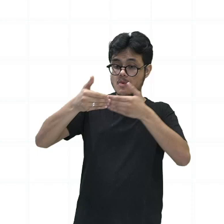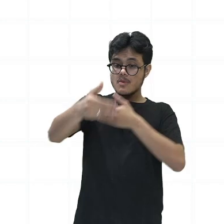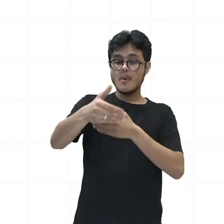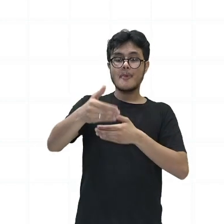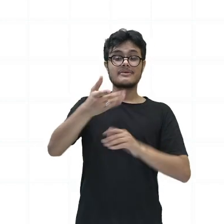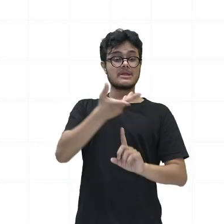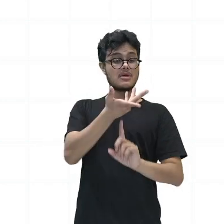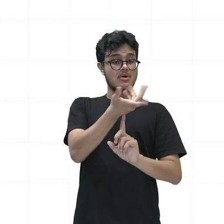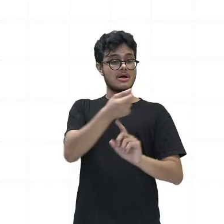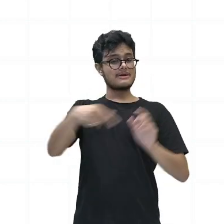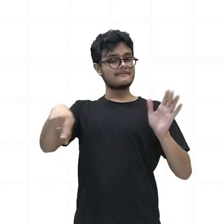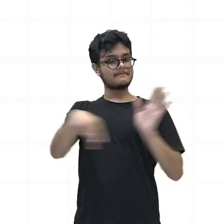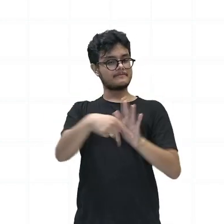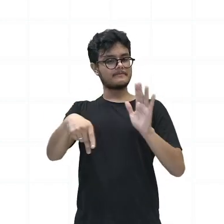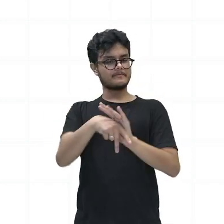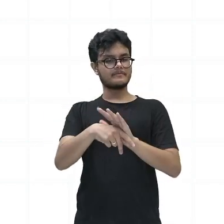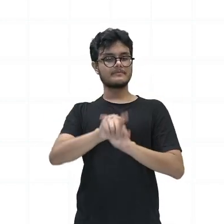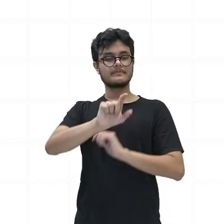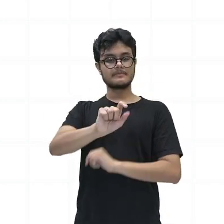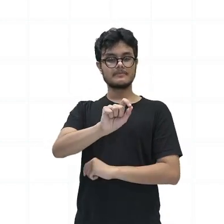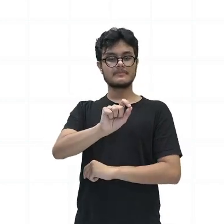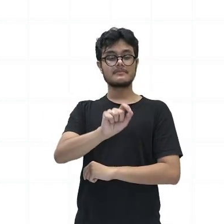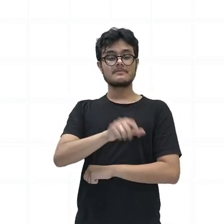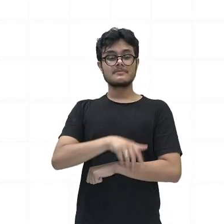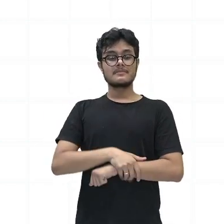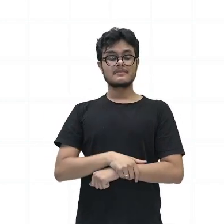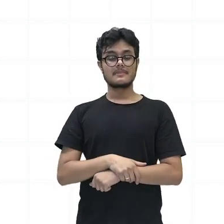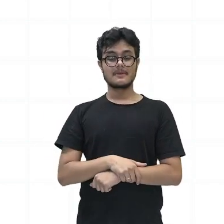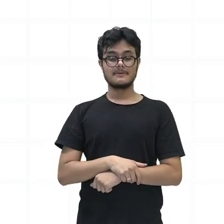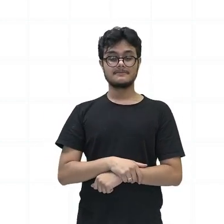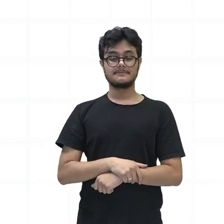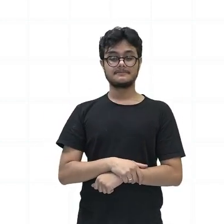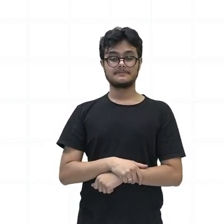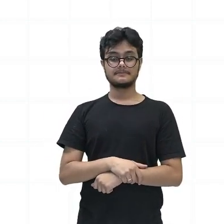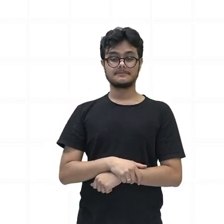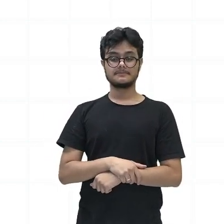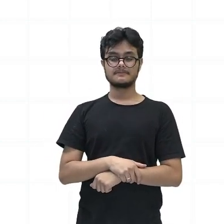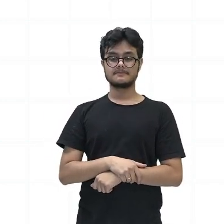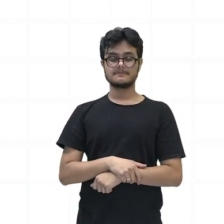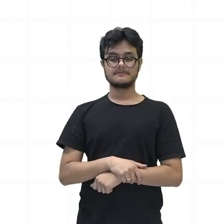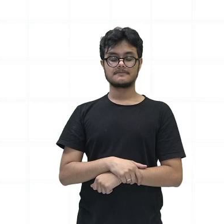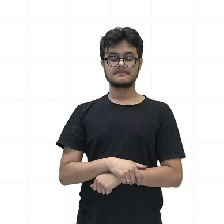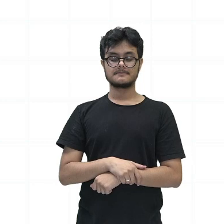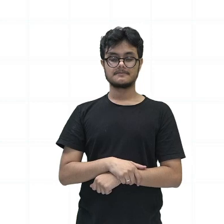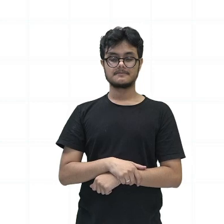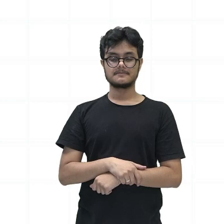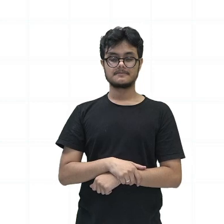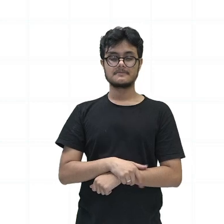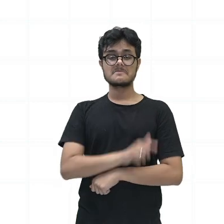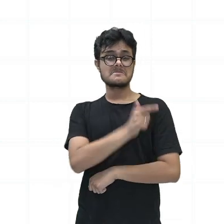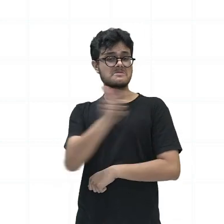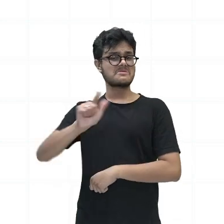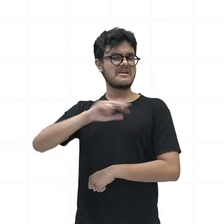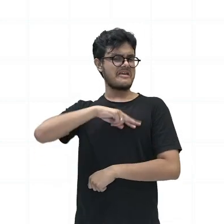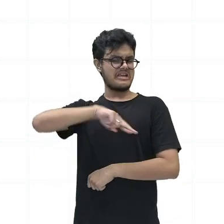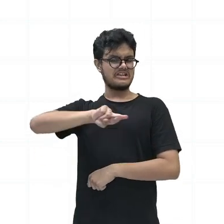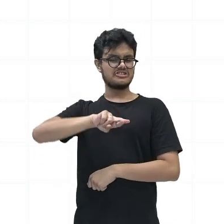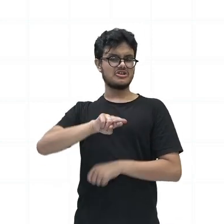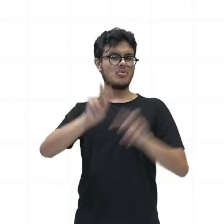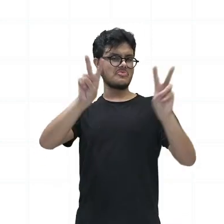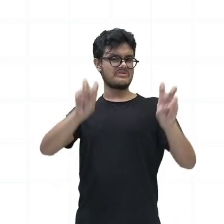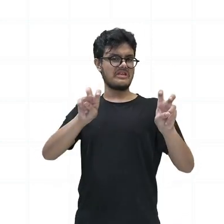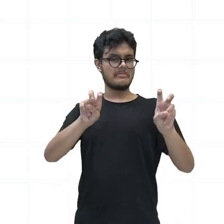arte profana, na qual os artistas não estavam presos a temas religiosos impostos pela